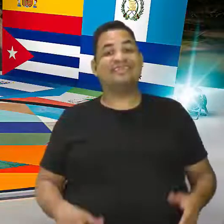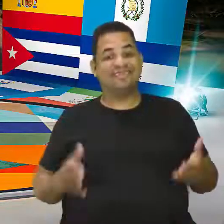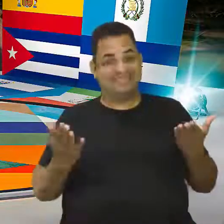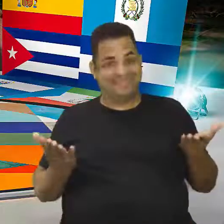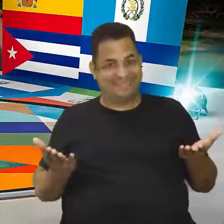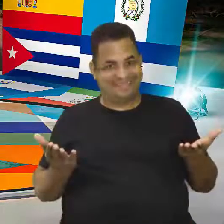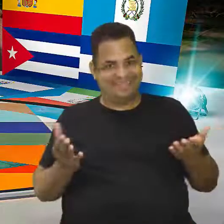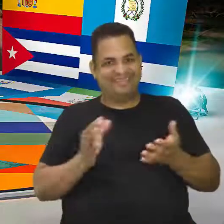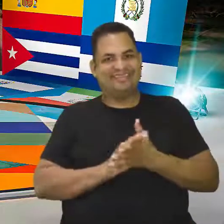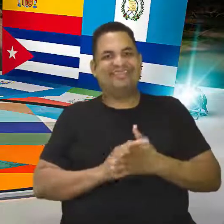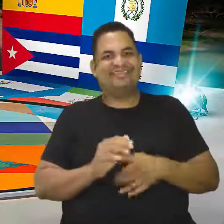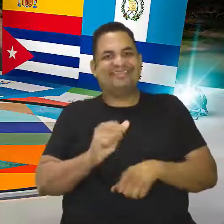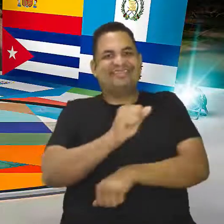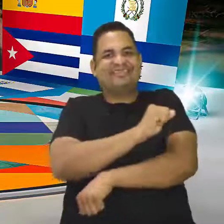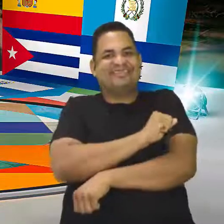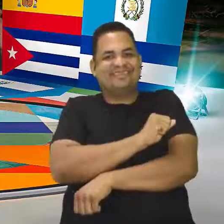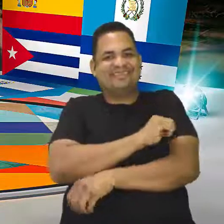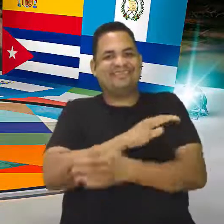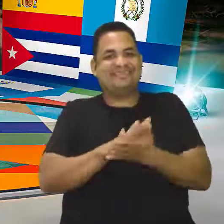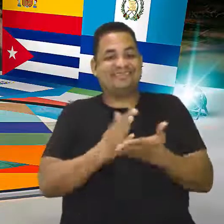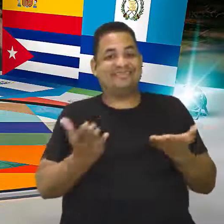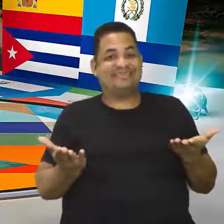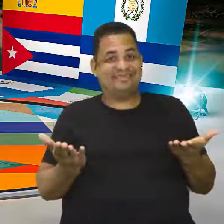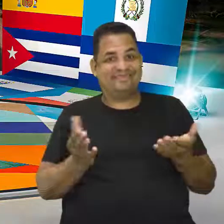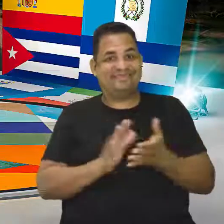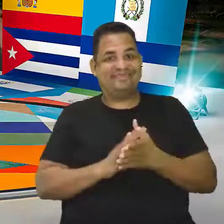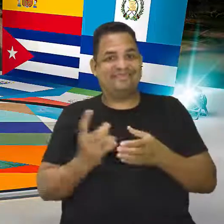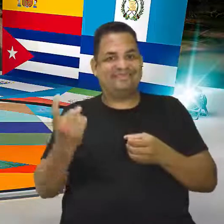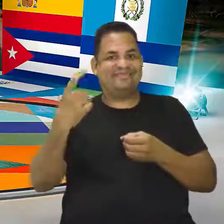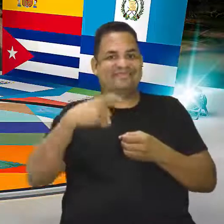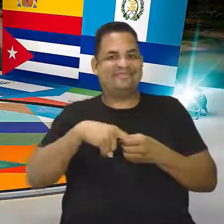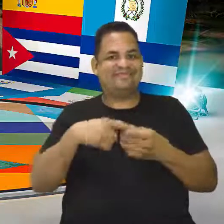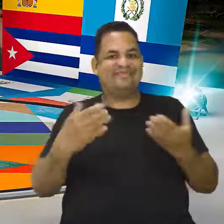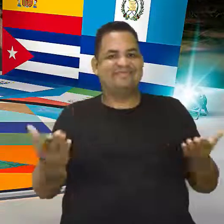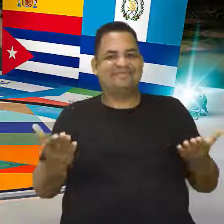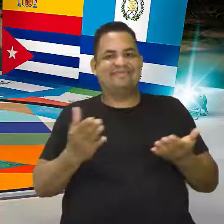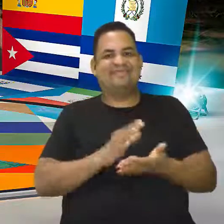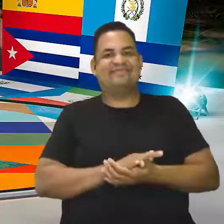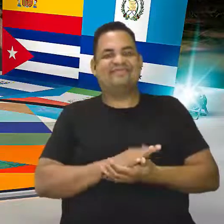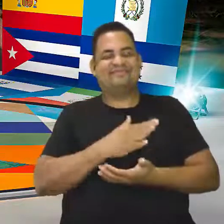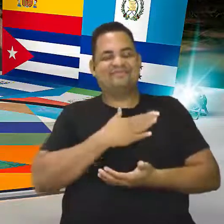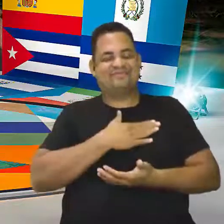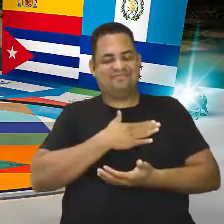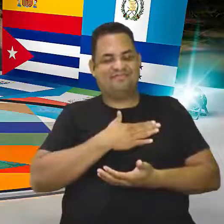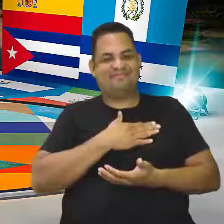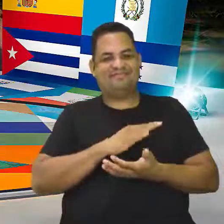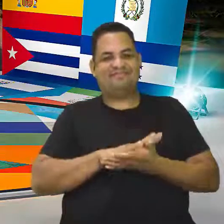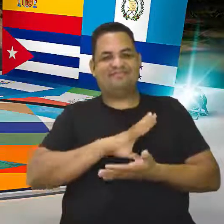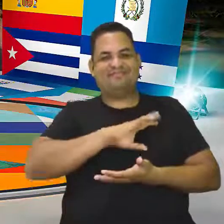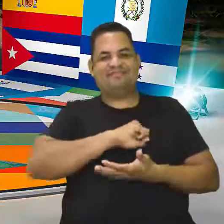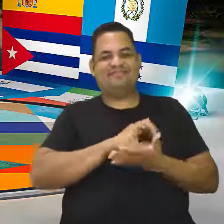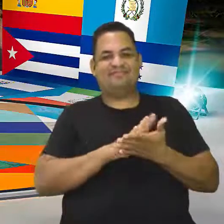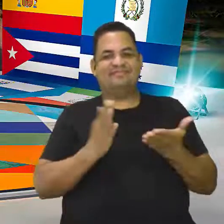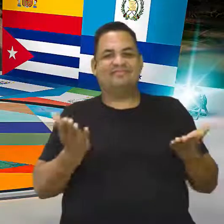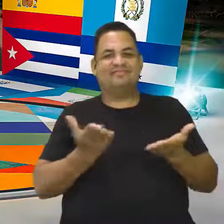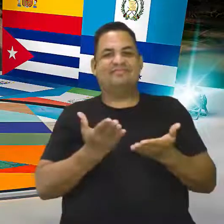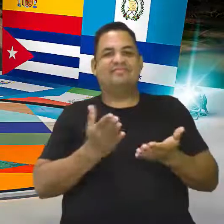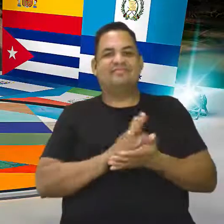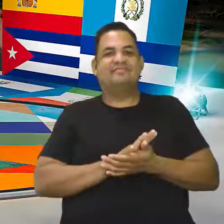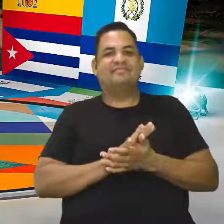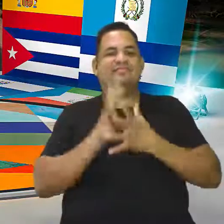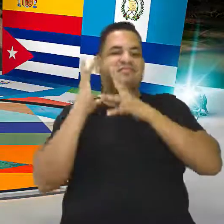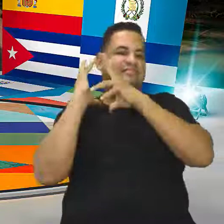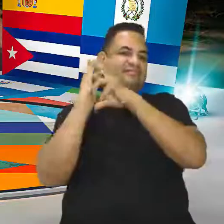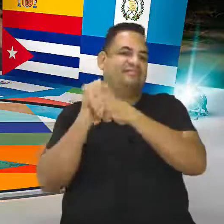E galerinha, estamos de volta, meus amores, agora com